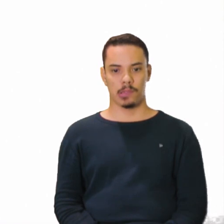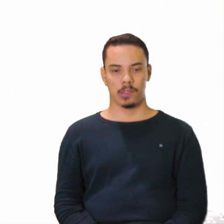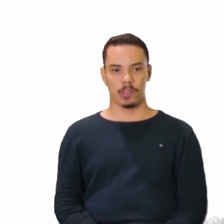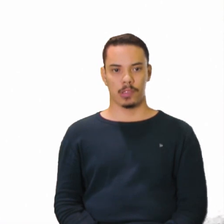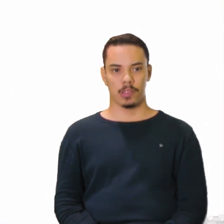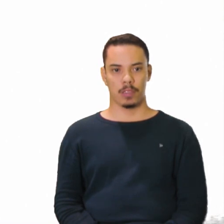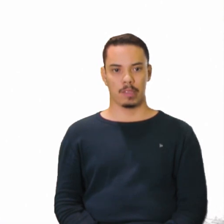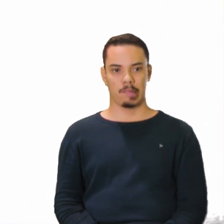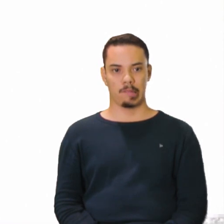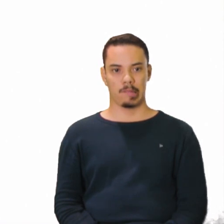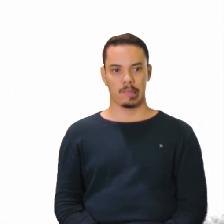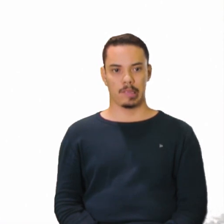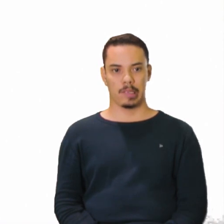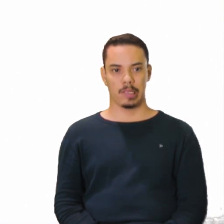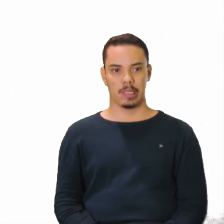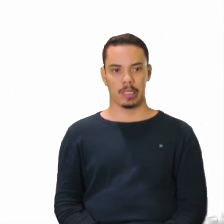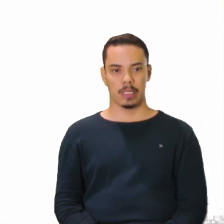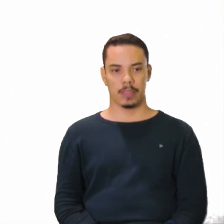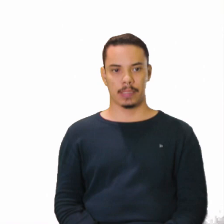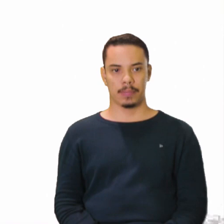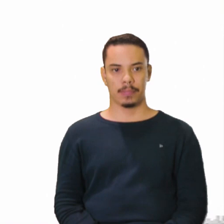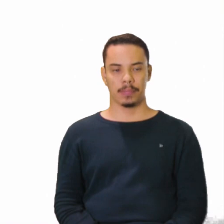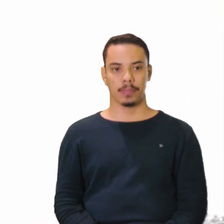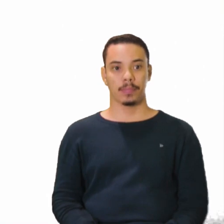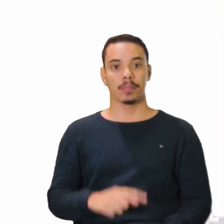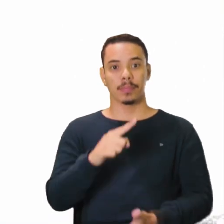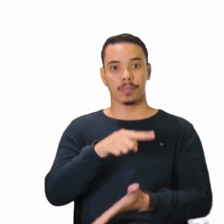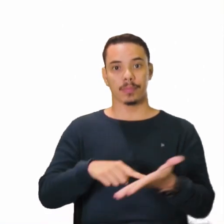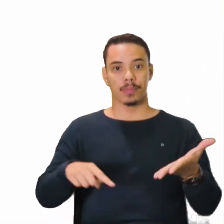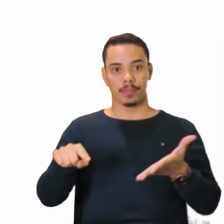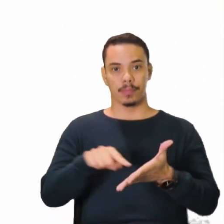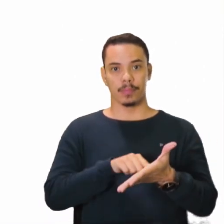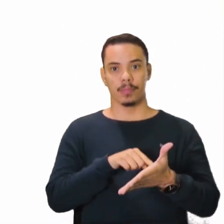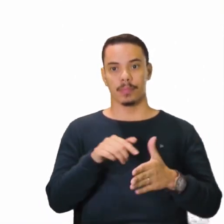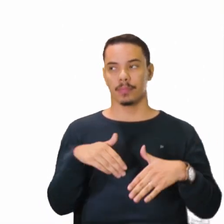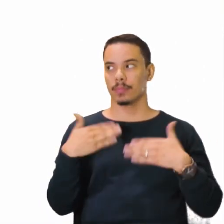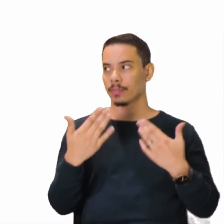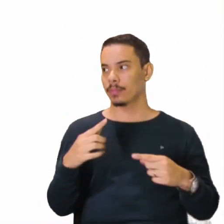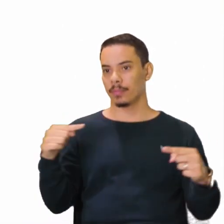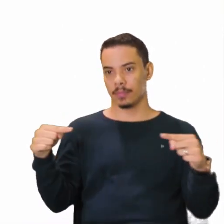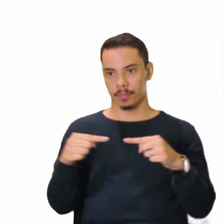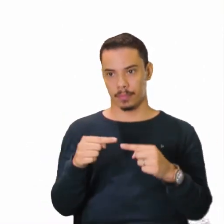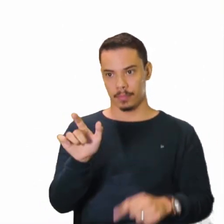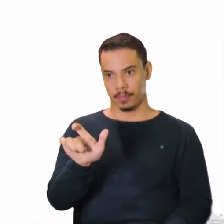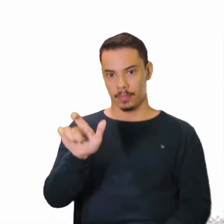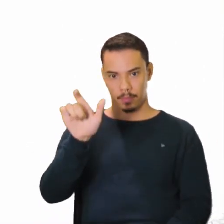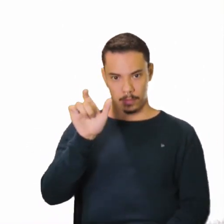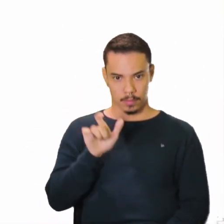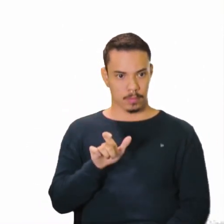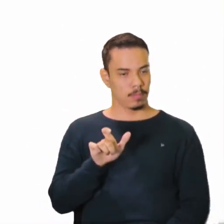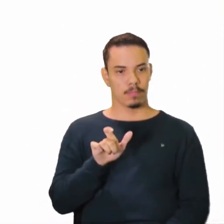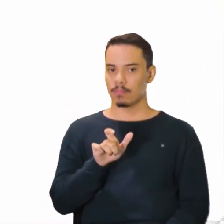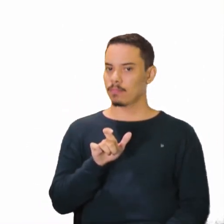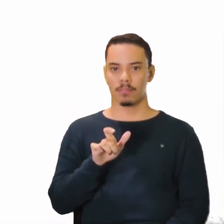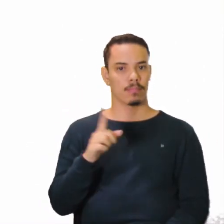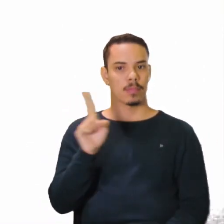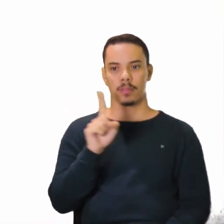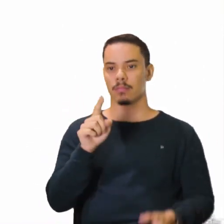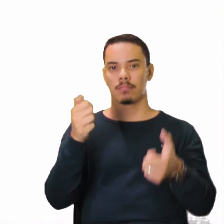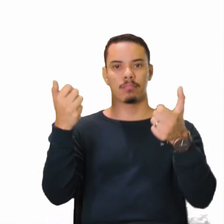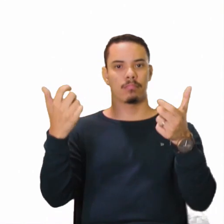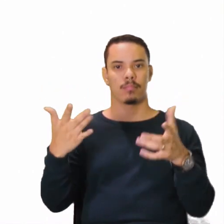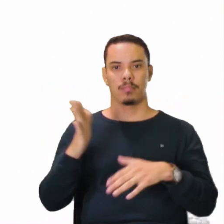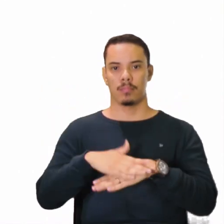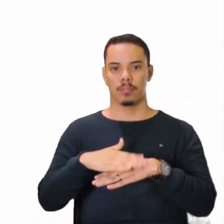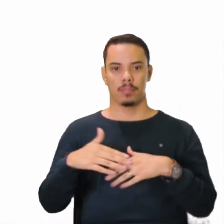acompanhando. Beleza. Assinale a alternativa em que a palavra destacada não expressa